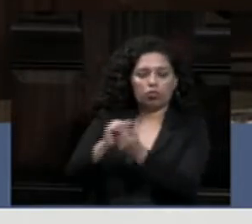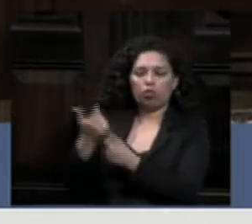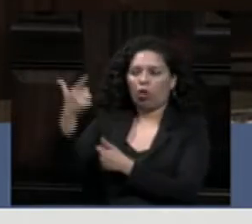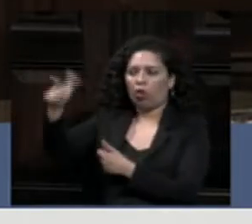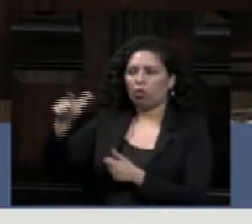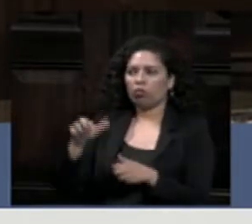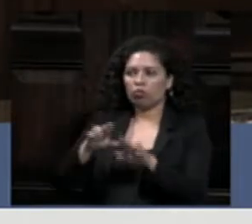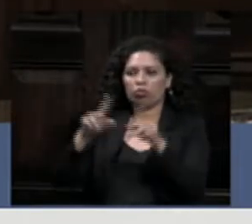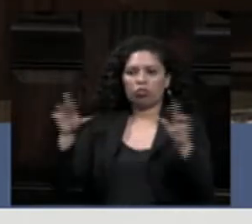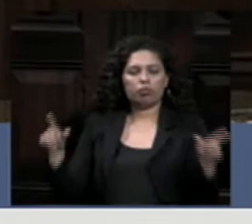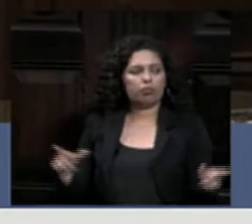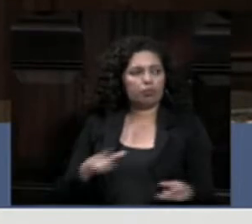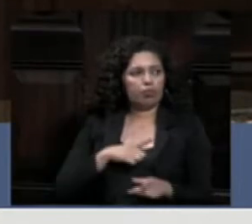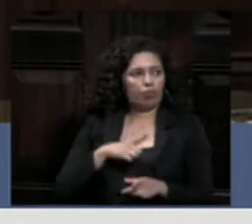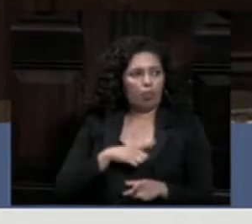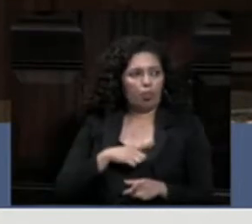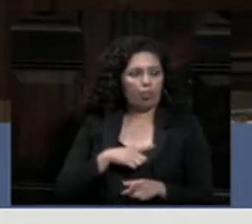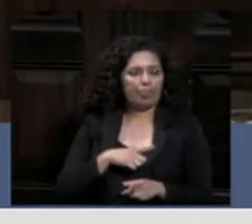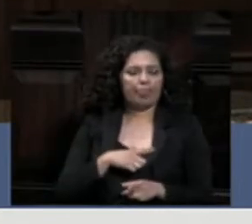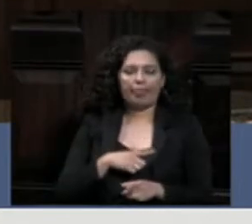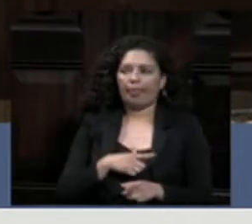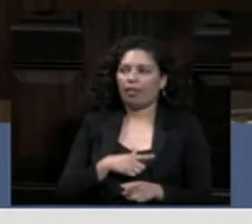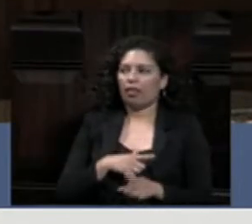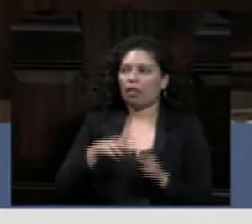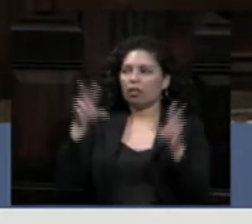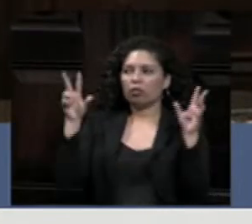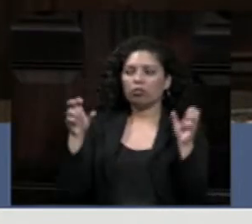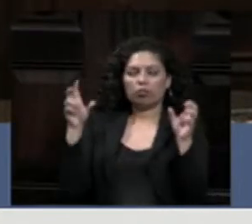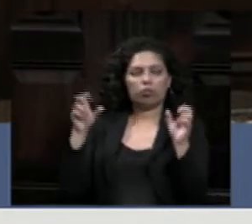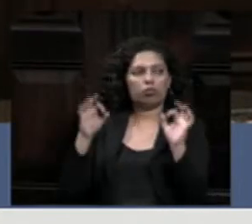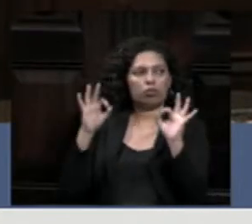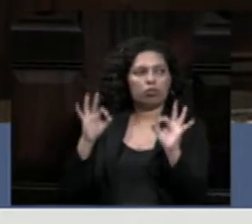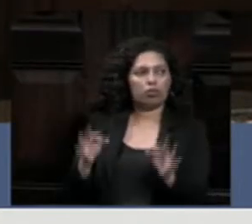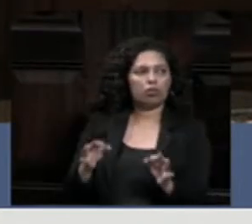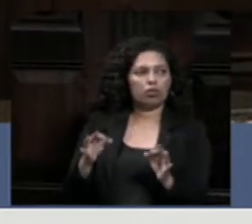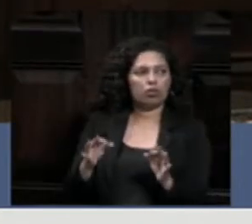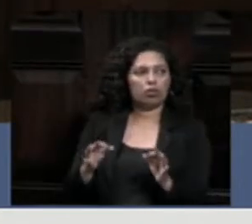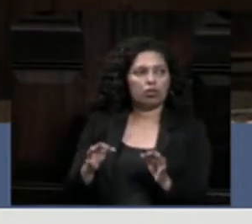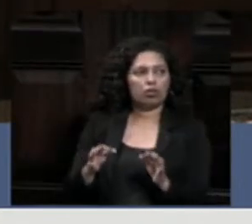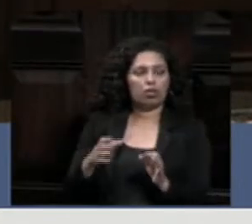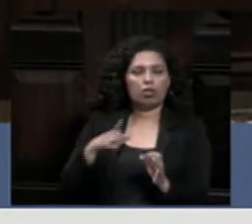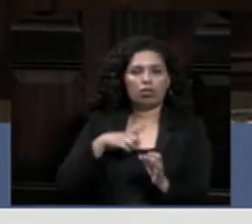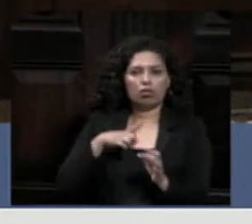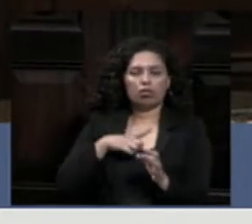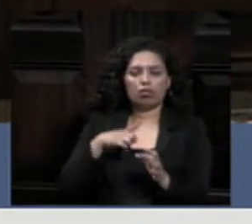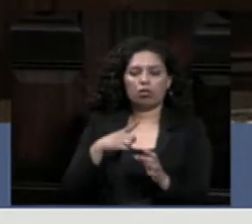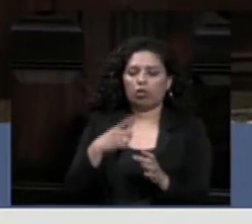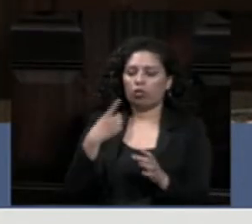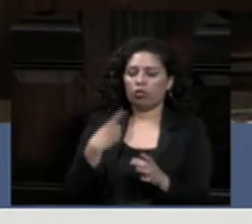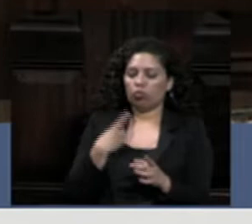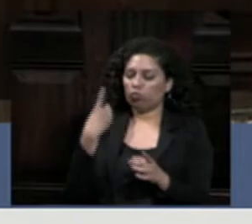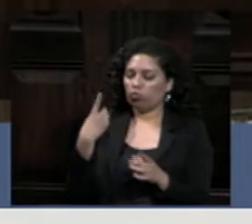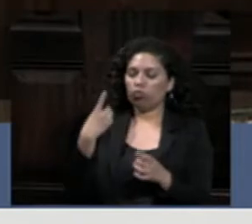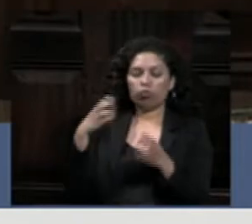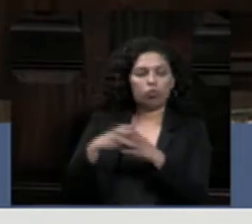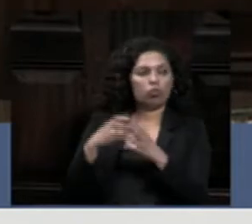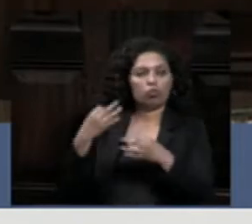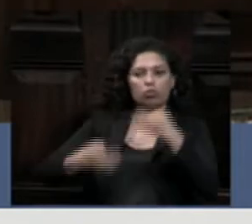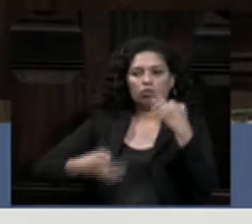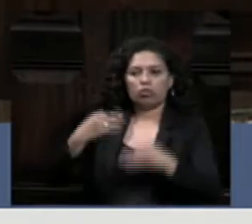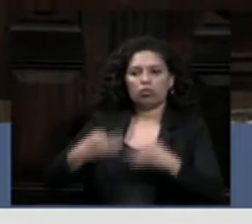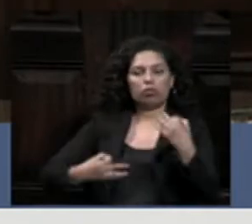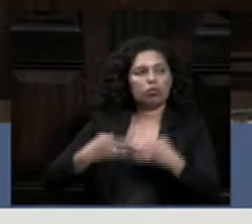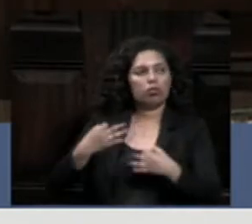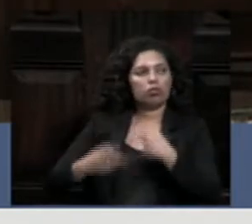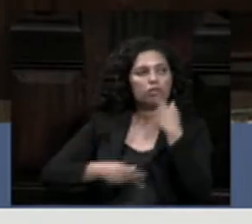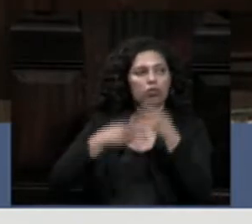outras. Nesse caso específico, houve uma contestação jurídica completamente imprópria,